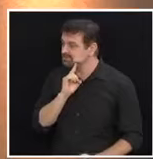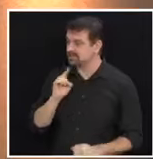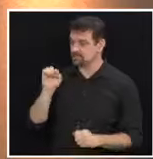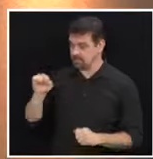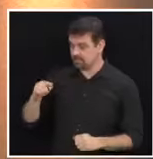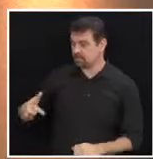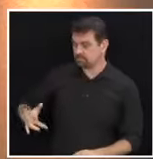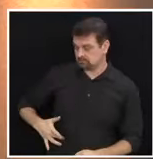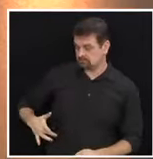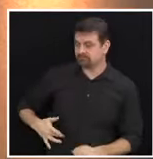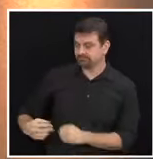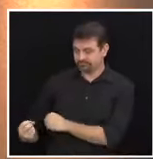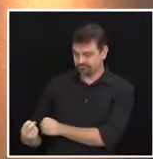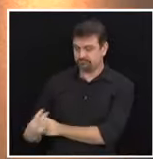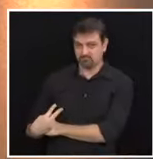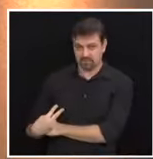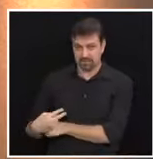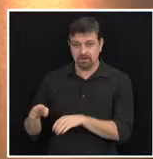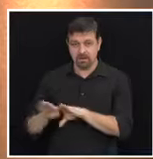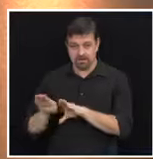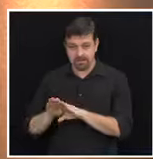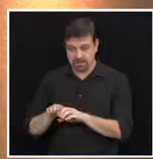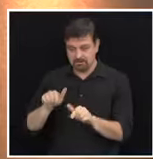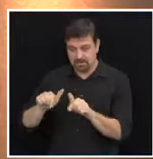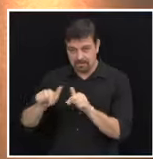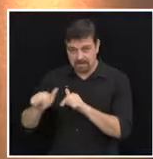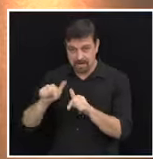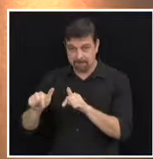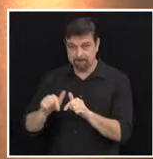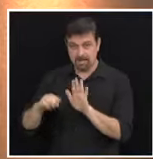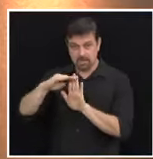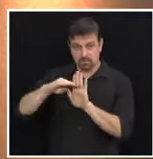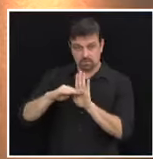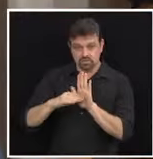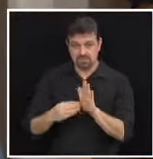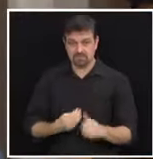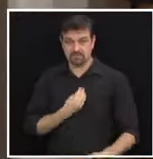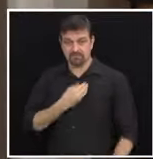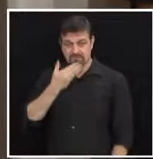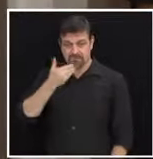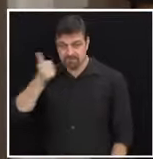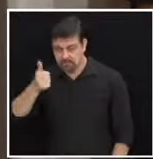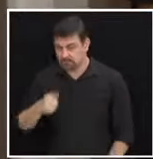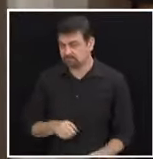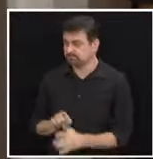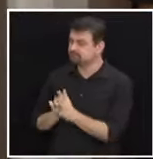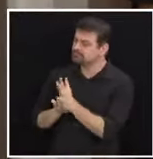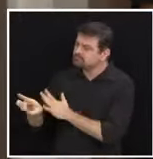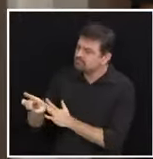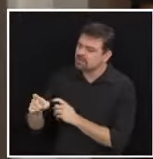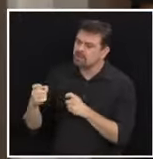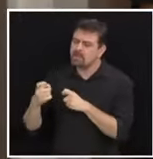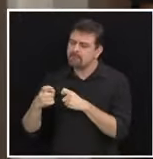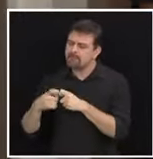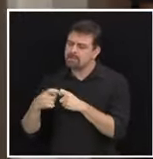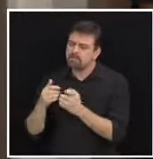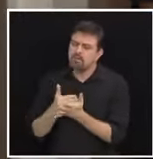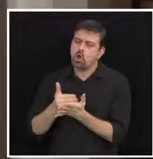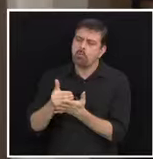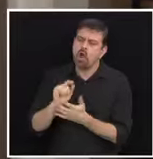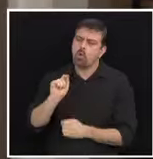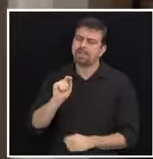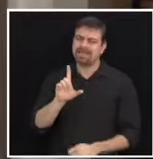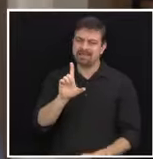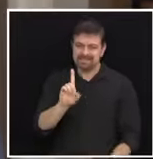hepatites virais e também educador do projeto Viva Melhor. Doutor, para começar o segundo bloco, o que